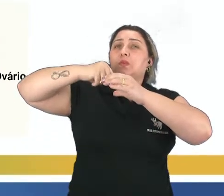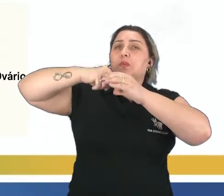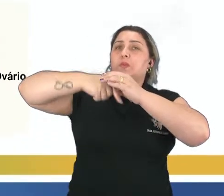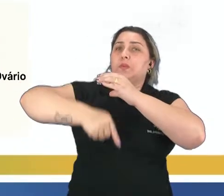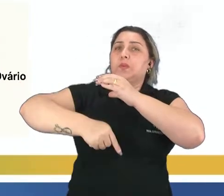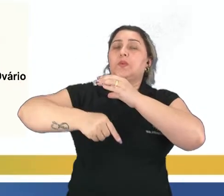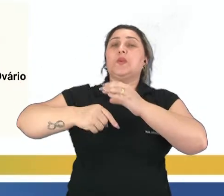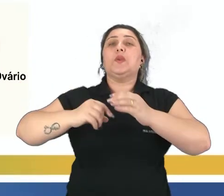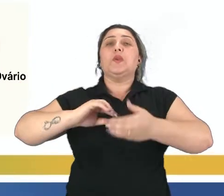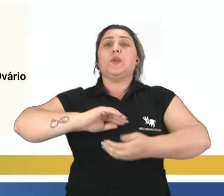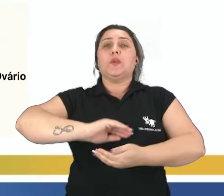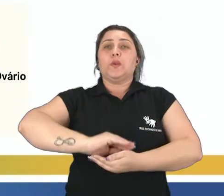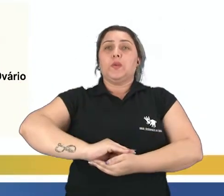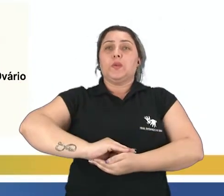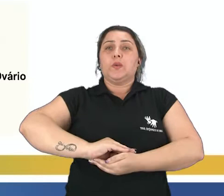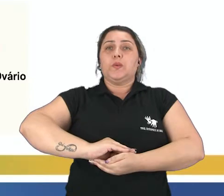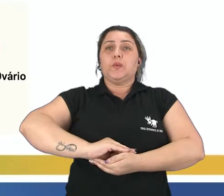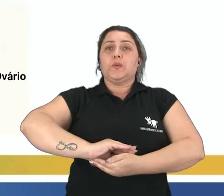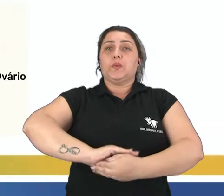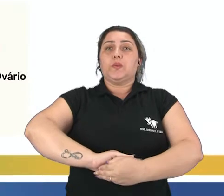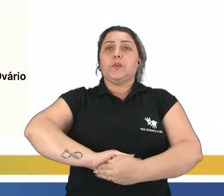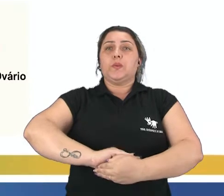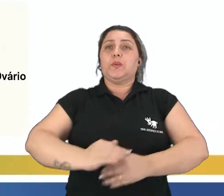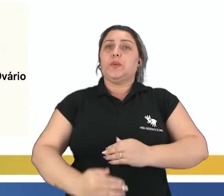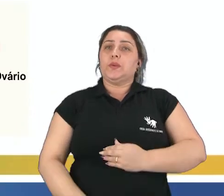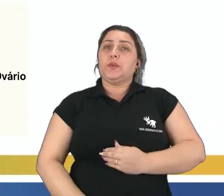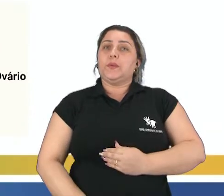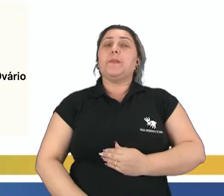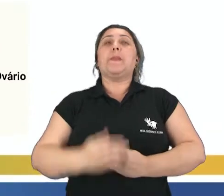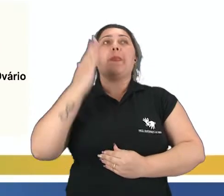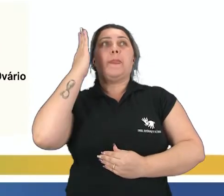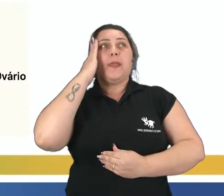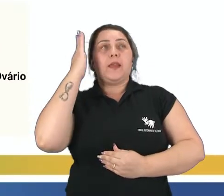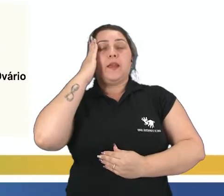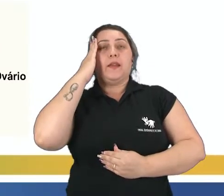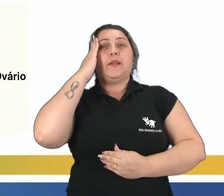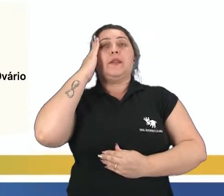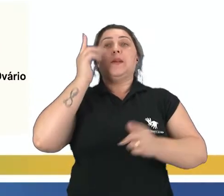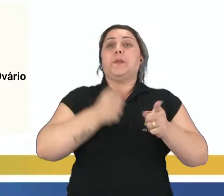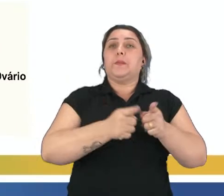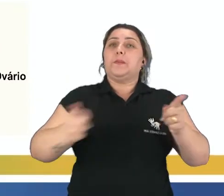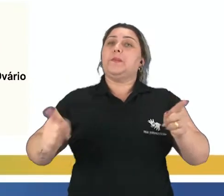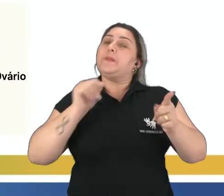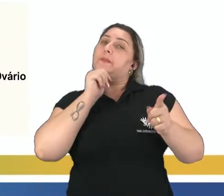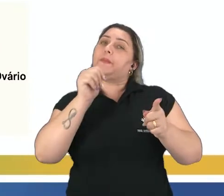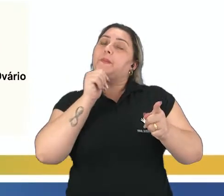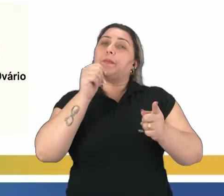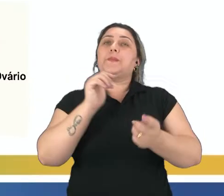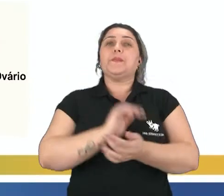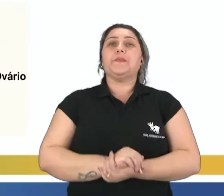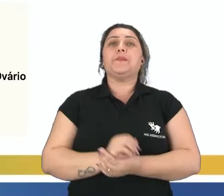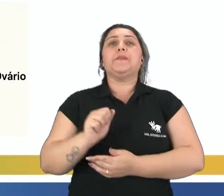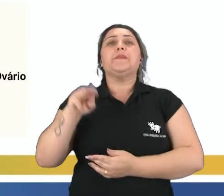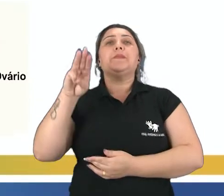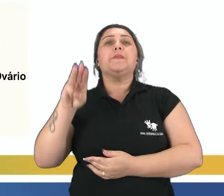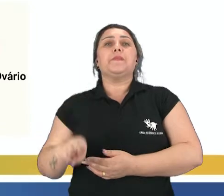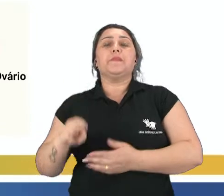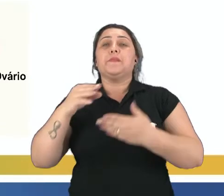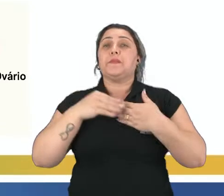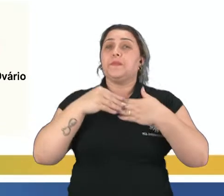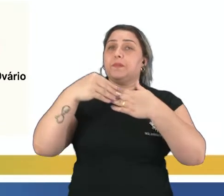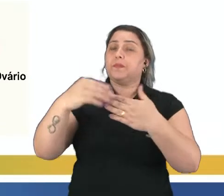essa característica para que a gente entenda mais a fundo o processo do ciclo menstrual. E aí, quem é que pode